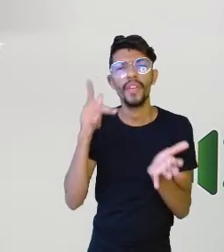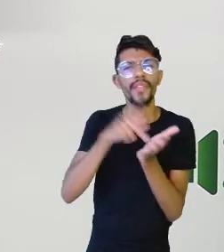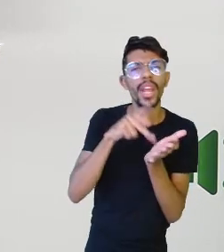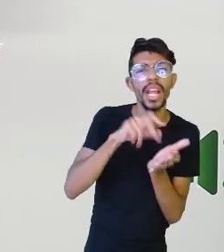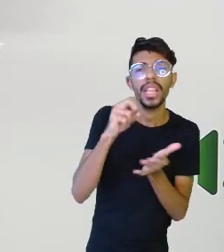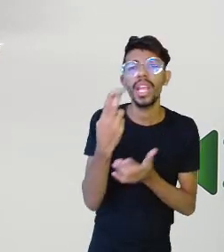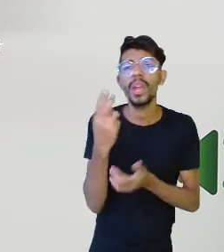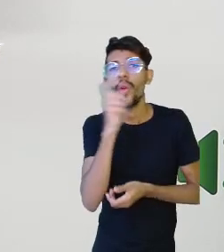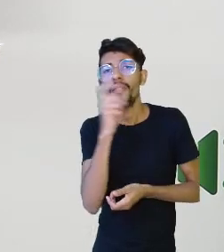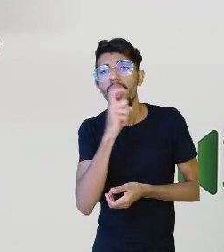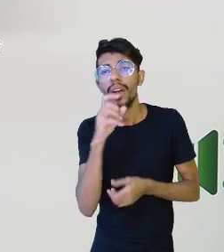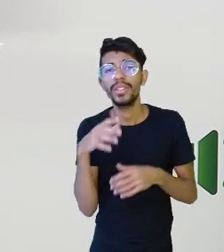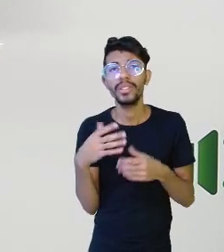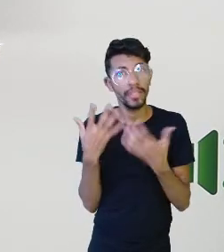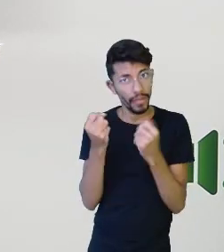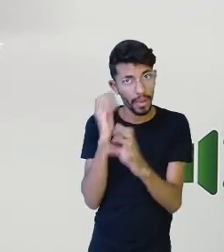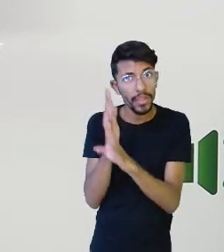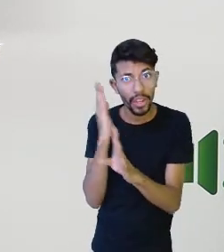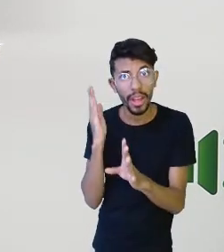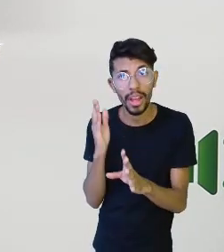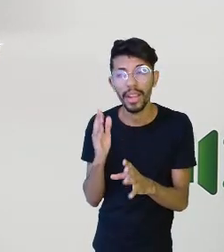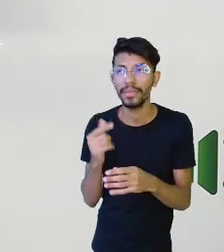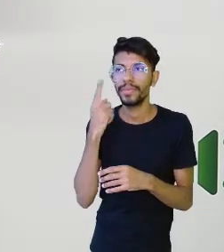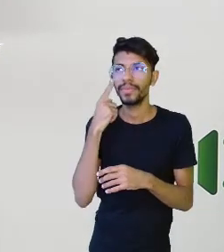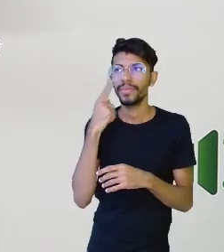Verdadeiro ou falso? Vamos descobrir.